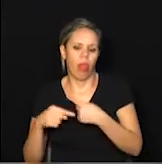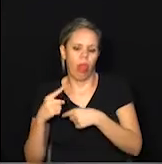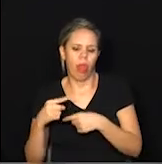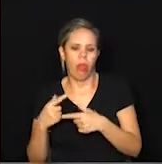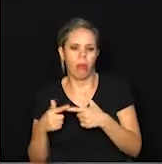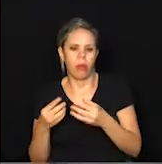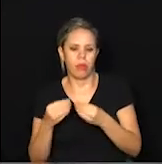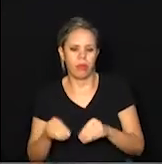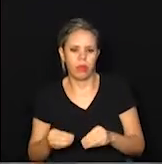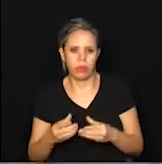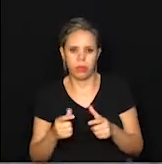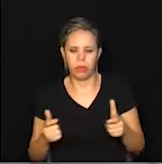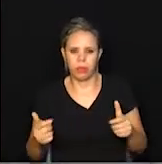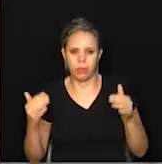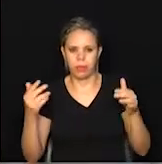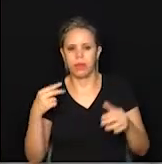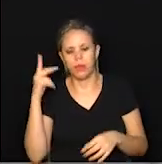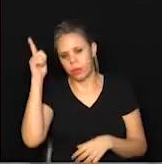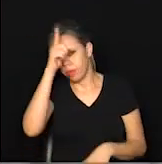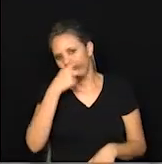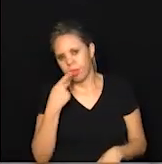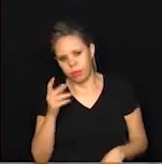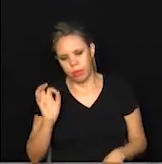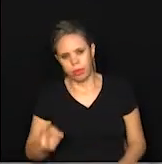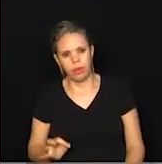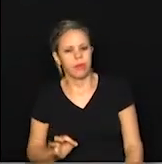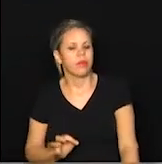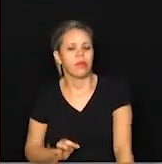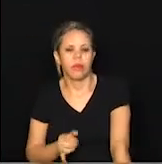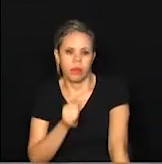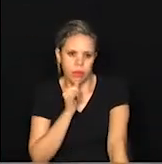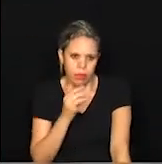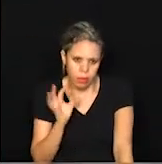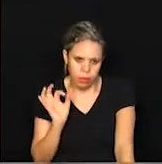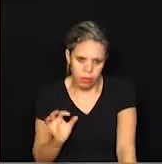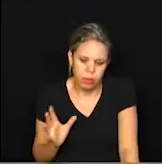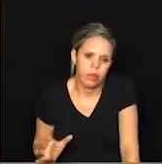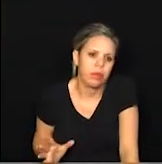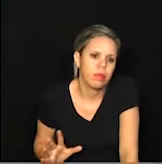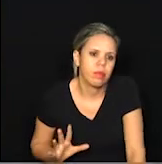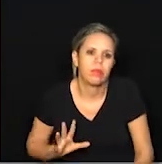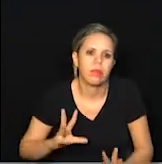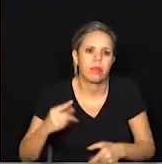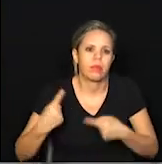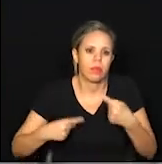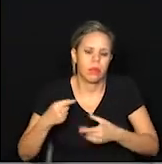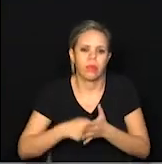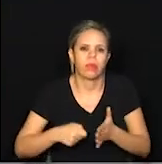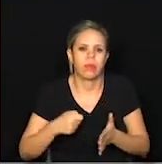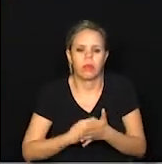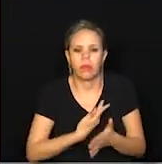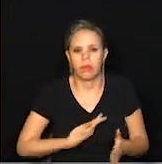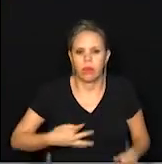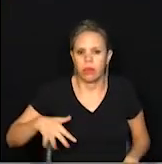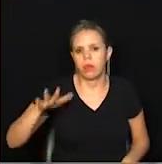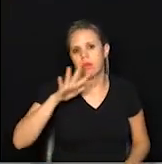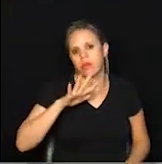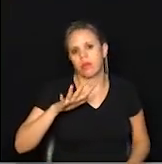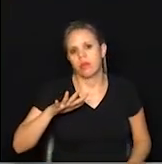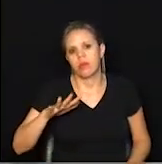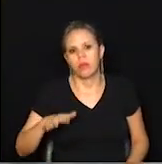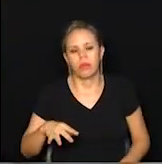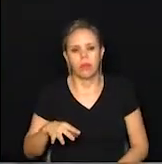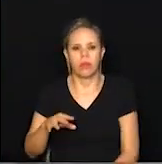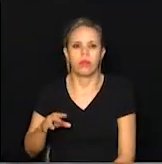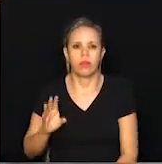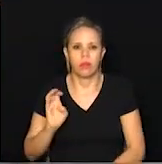vereador Gustavo Petto pontuou isso de forma exemplar, a questão de toda a discussão, desde o governo federal, passando para o